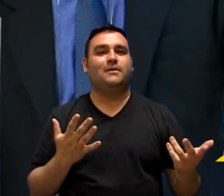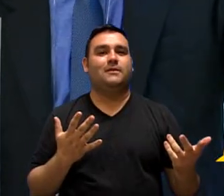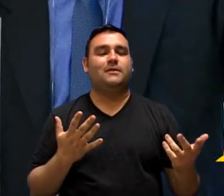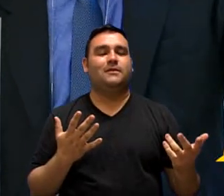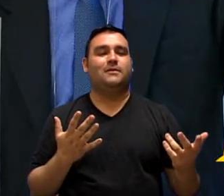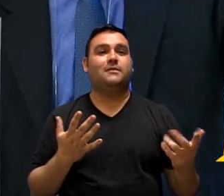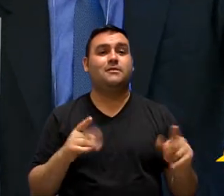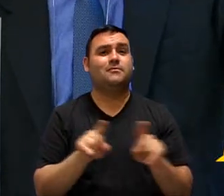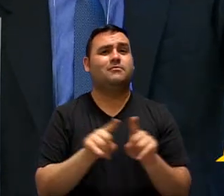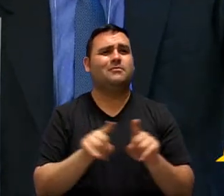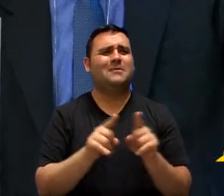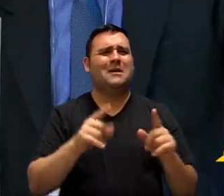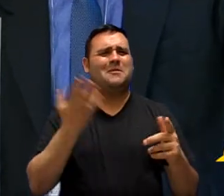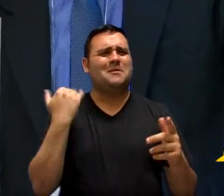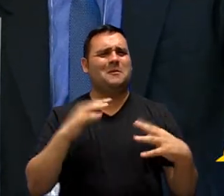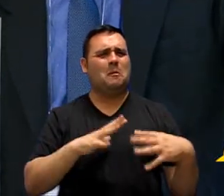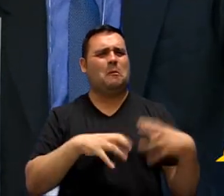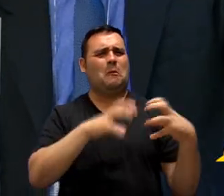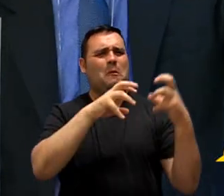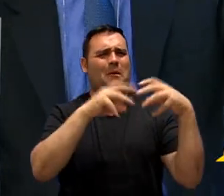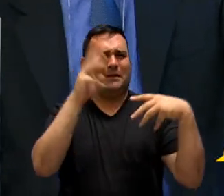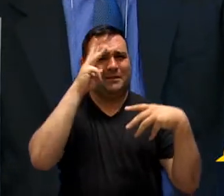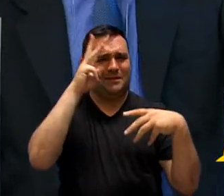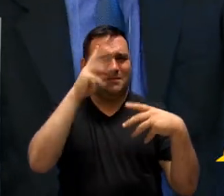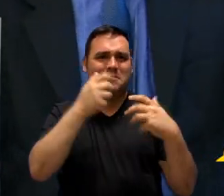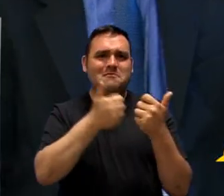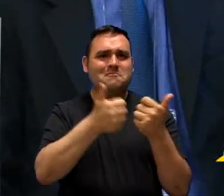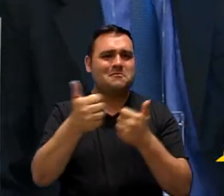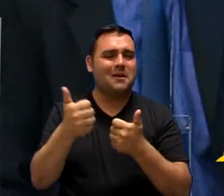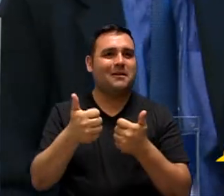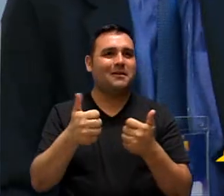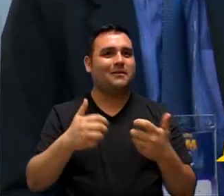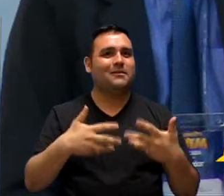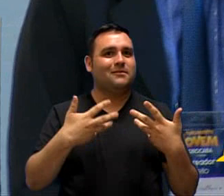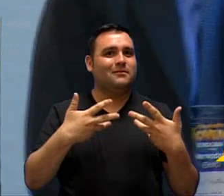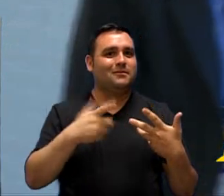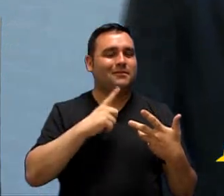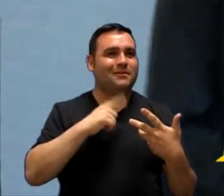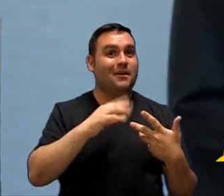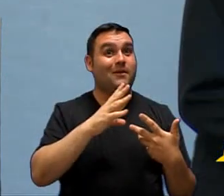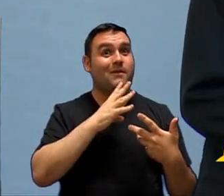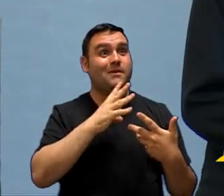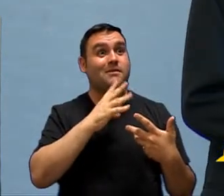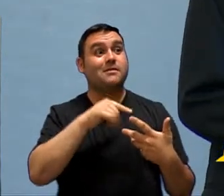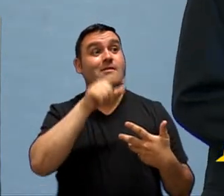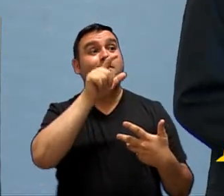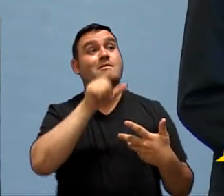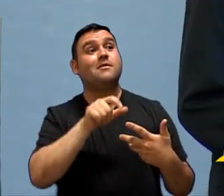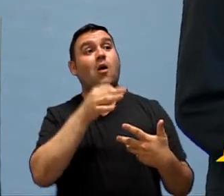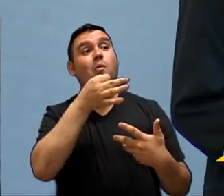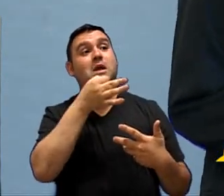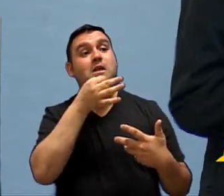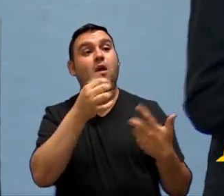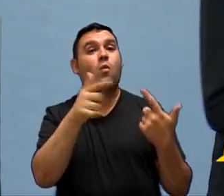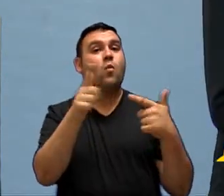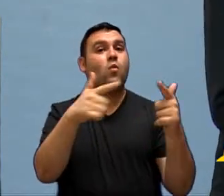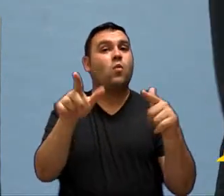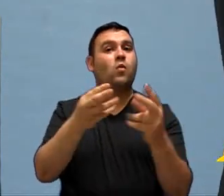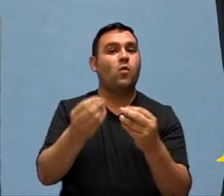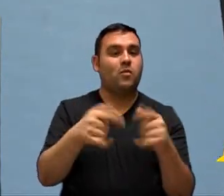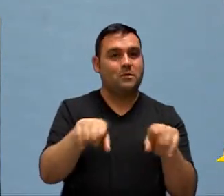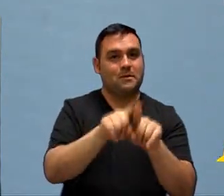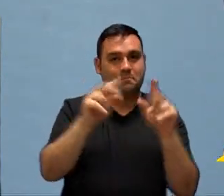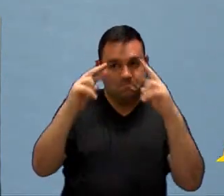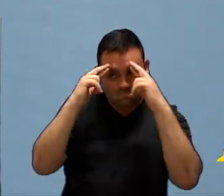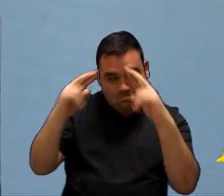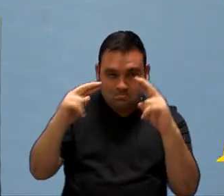de... Até aquela treta que deu terça-feira foi muito bom para conhecer a opinião dos outros também e